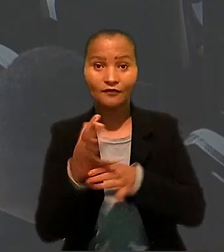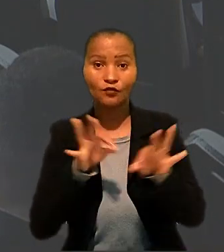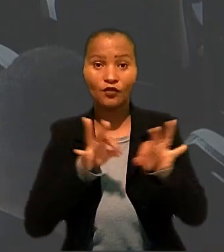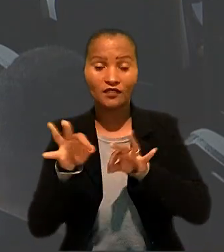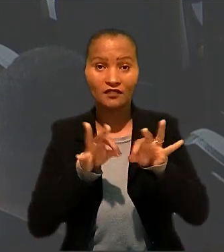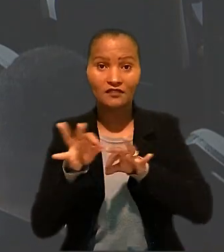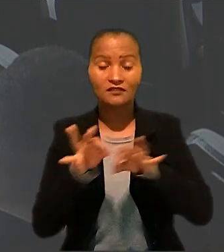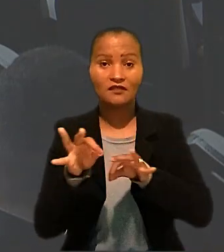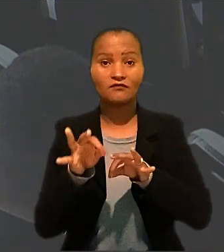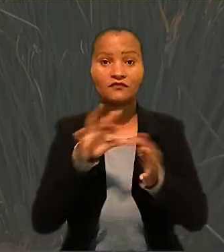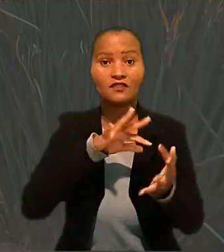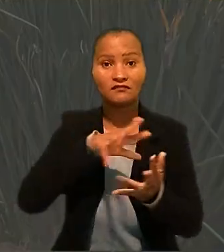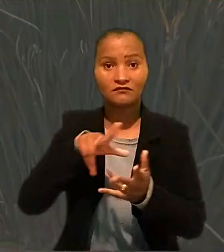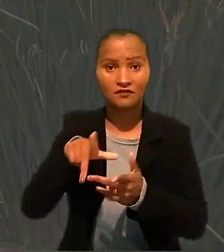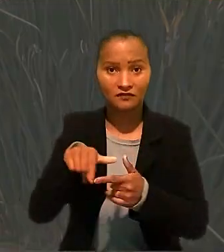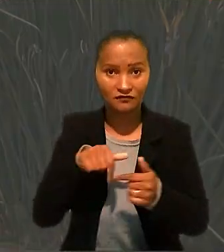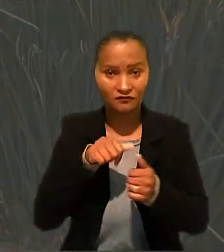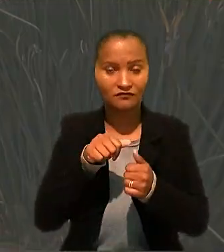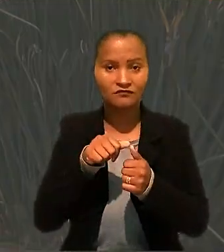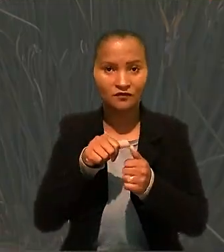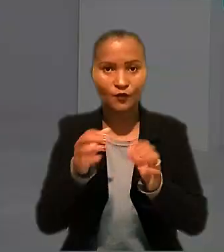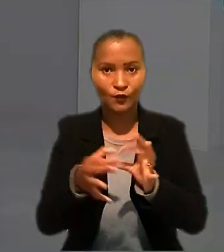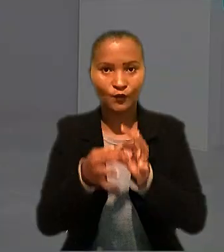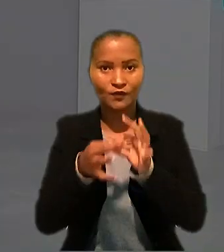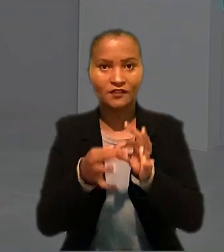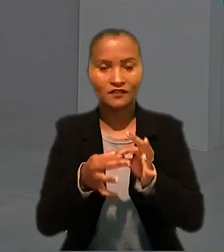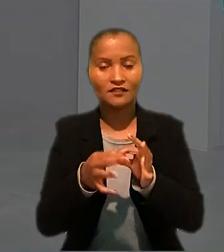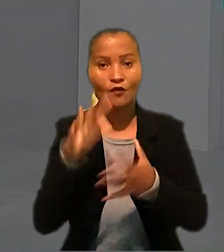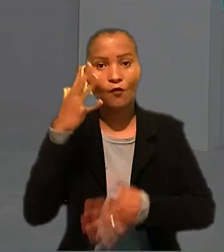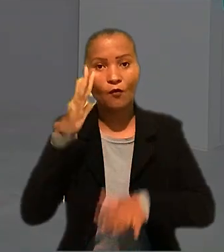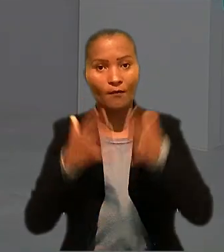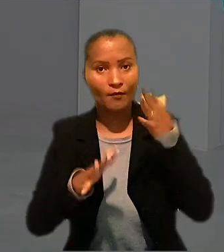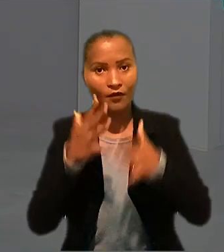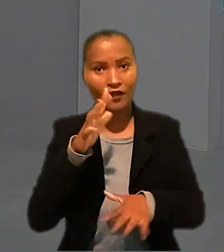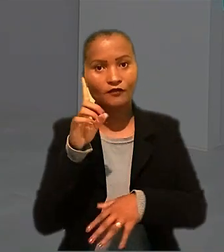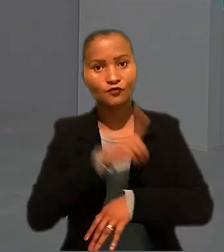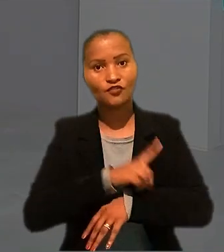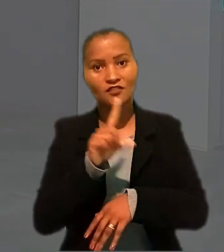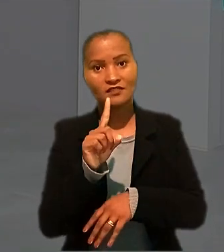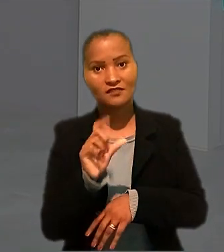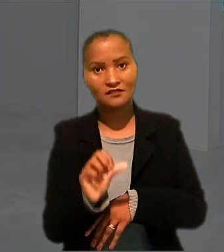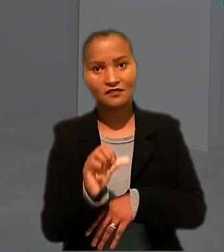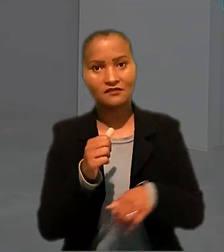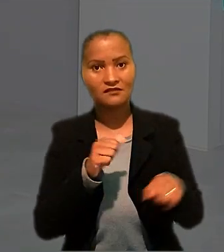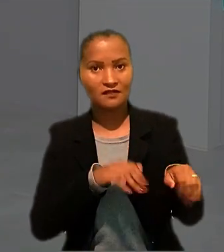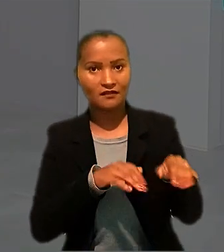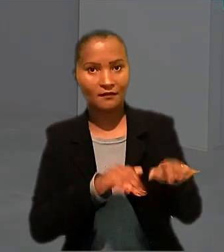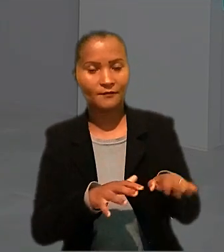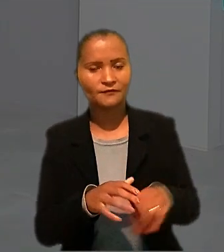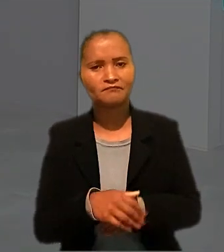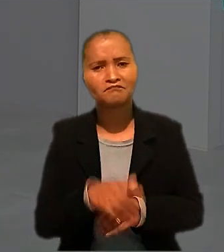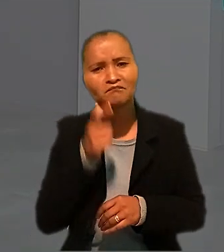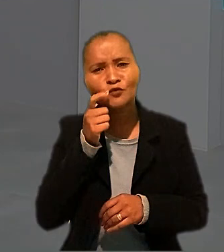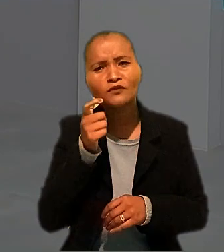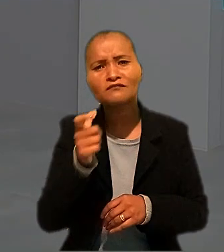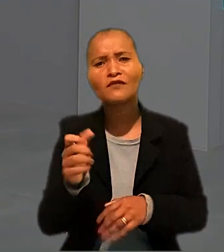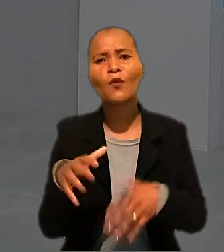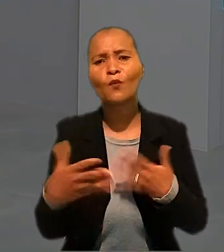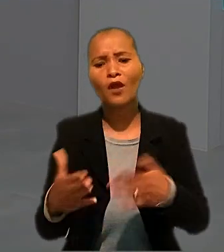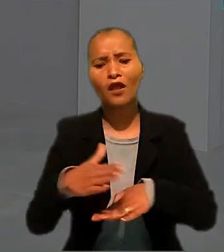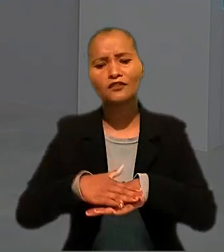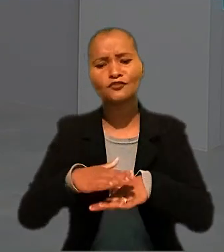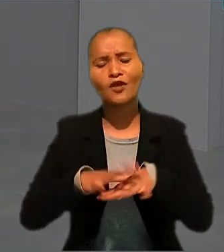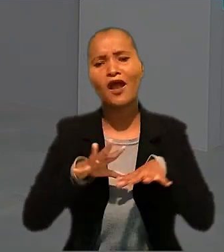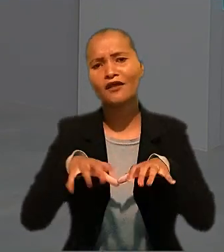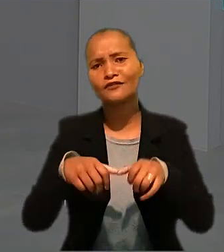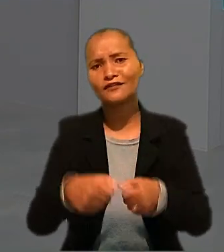das Nações Unidas, a ONU, e comemorado em 16 de setembro. Muito interessante, Michele. E quais são as